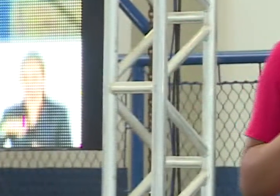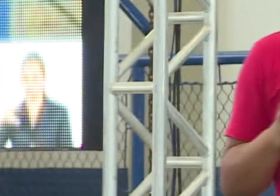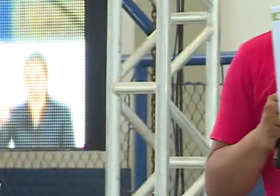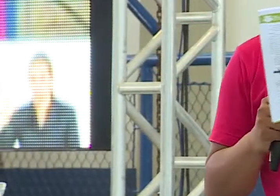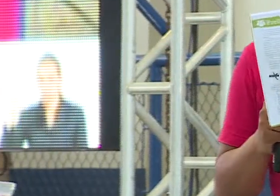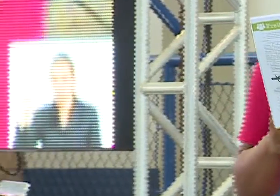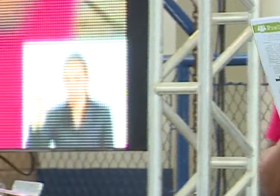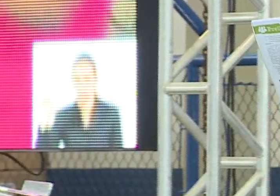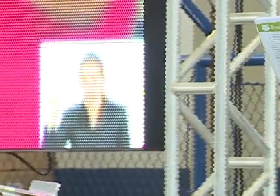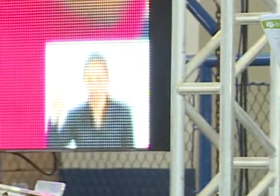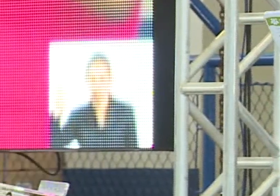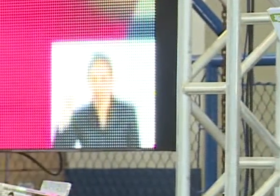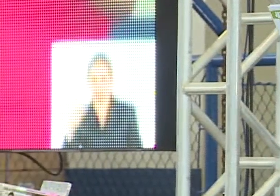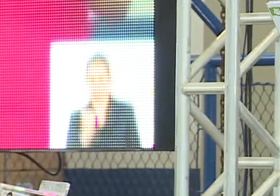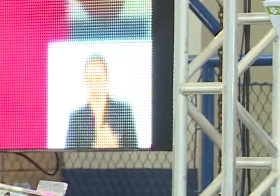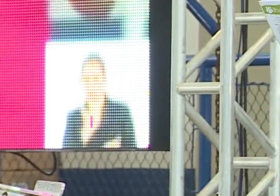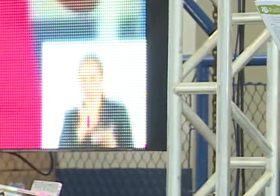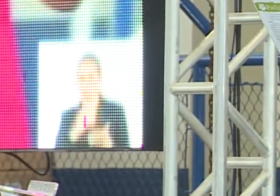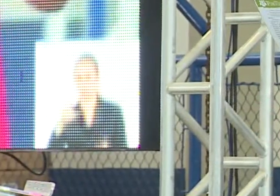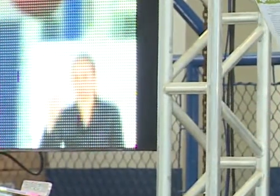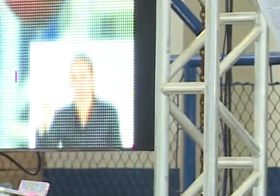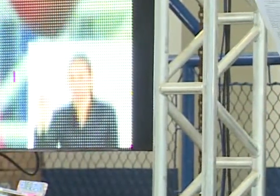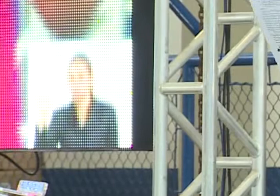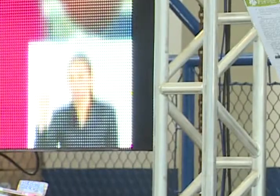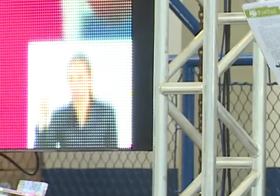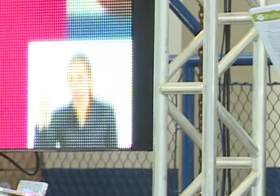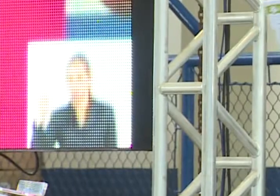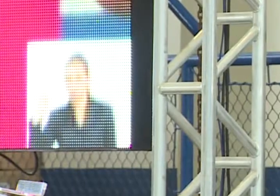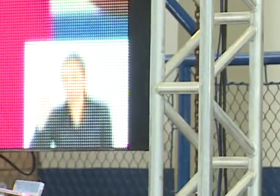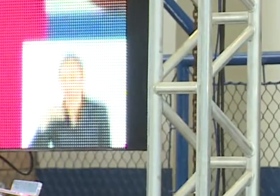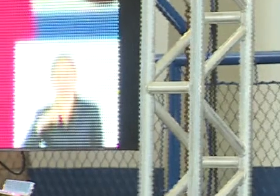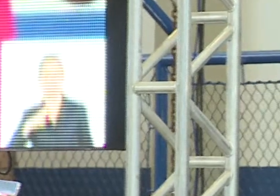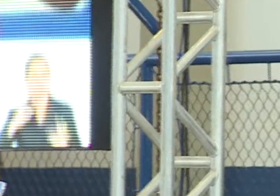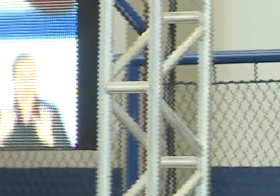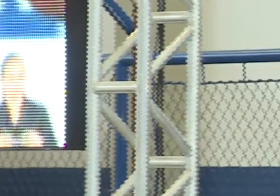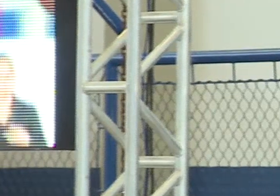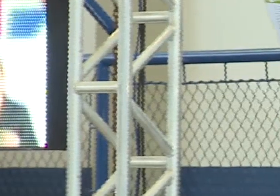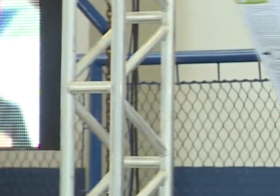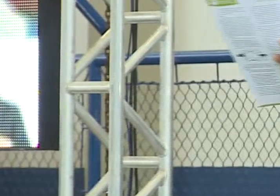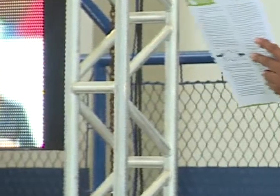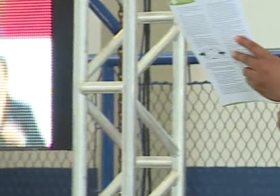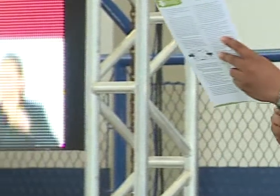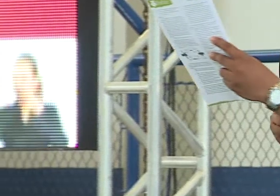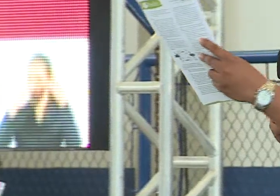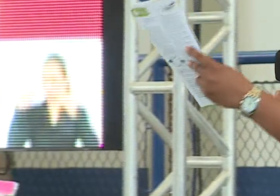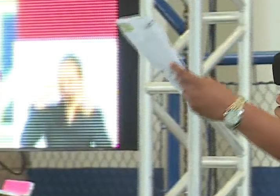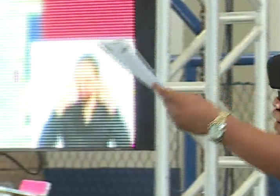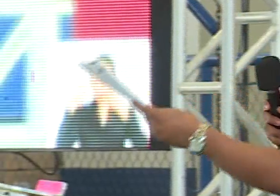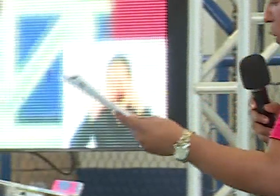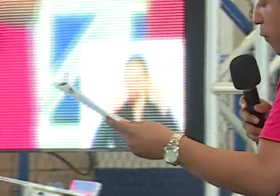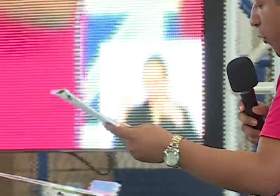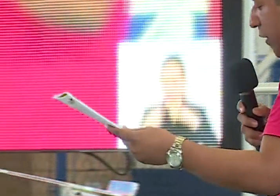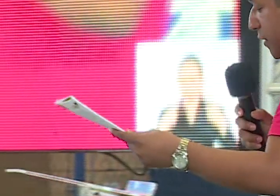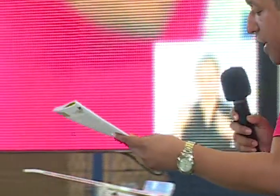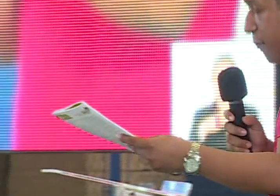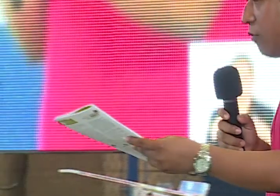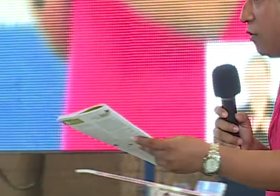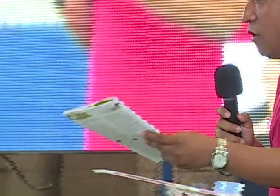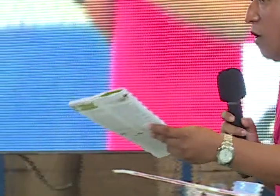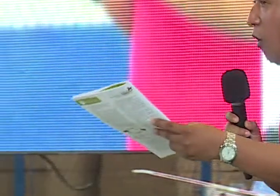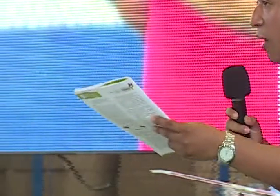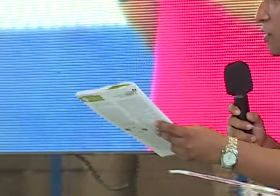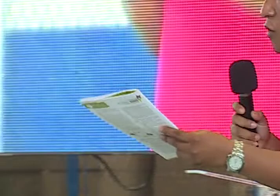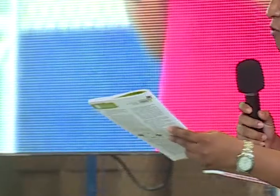constante cobertura pela mídia. Esse efeito ocorre devido à presença de gases de estufa, como, por